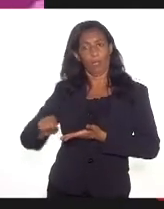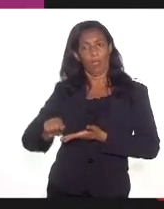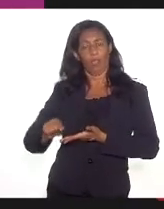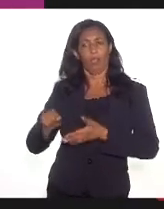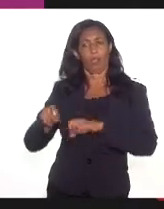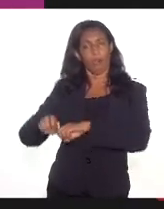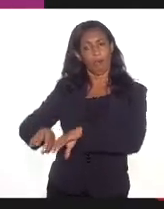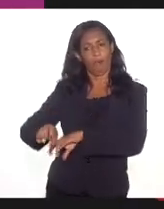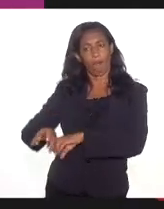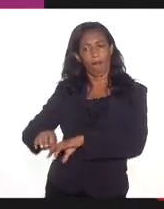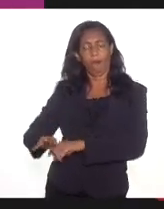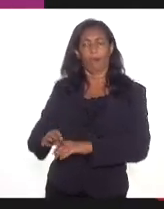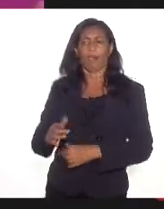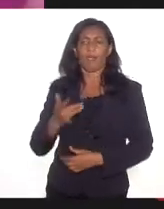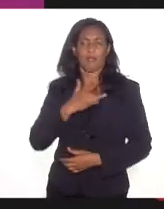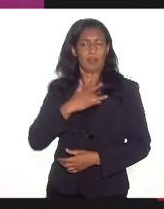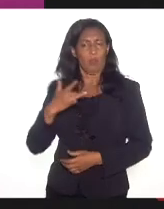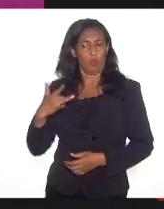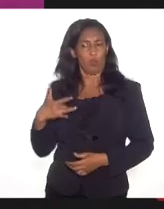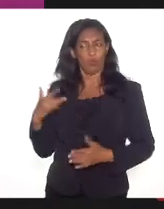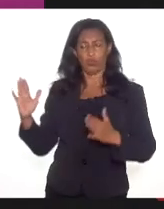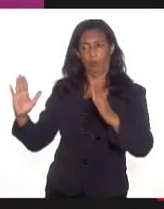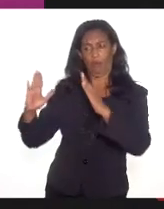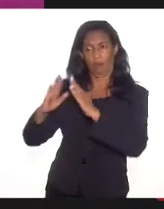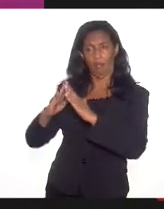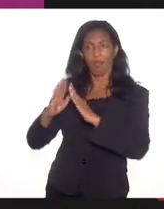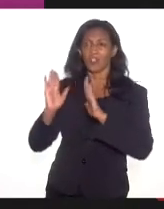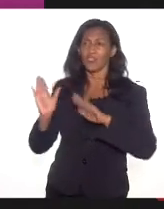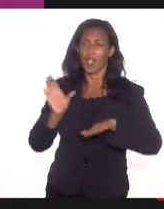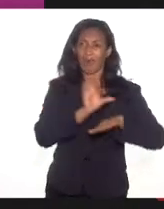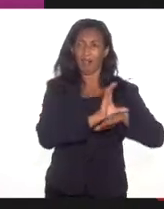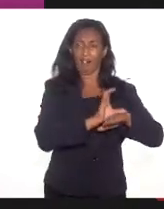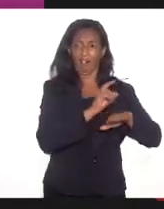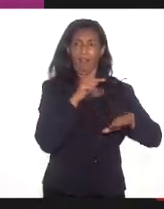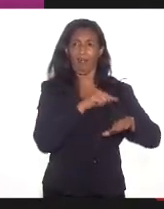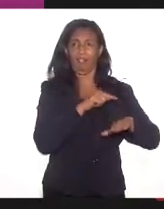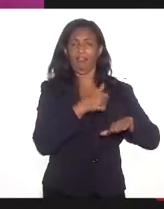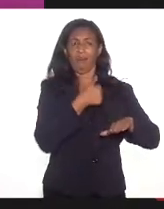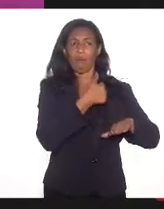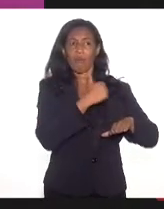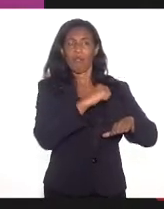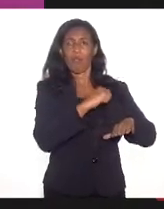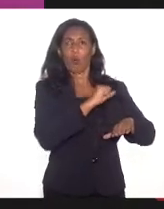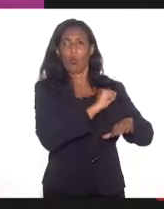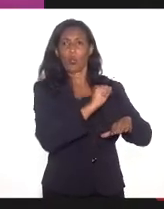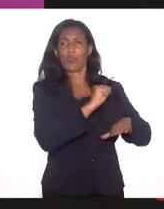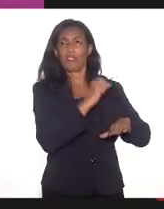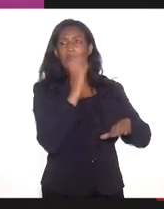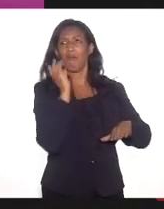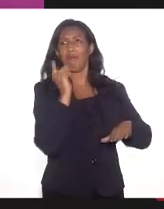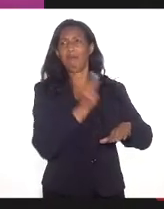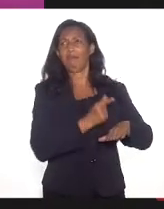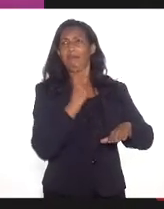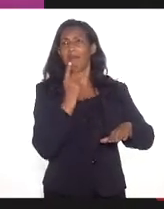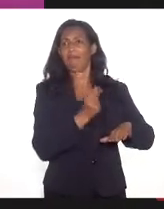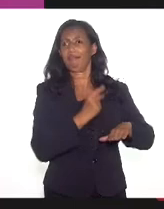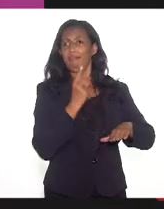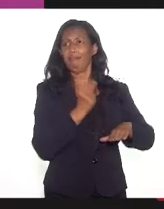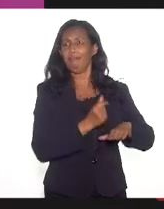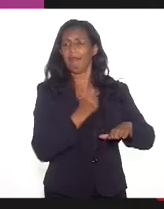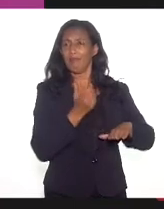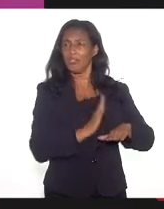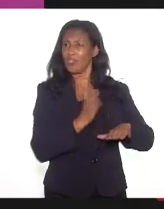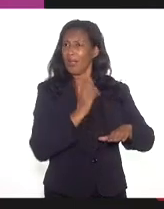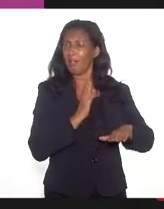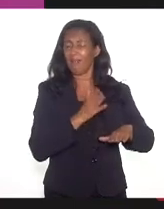moradia em saneamento em saúde tudo isso já está na constituição de 88 pô e foi muitos